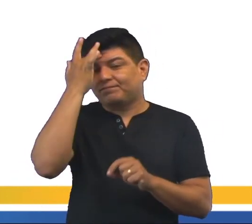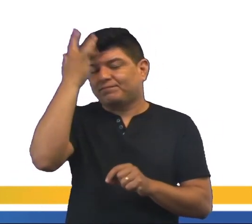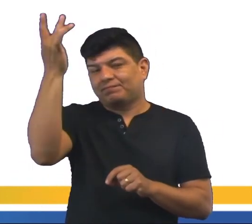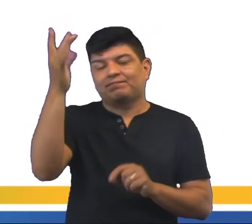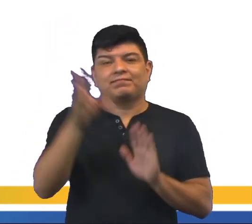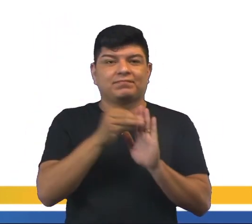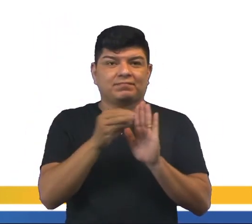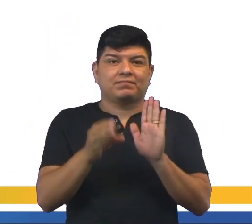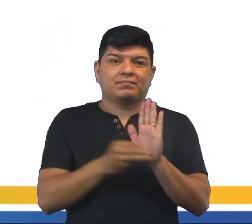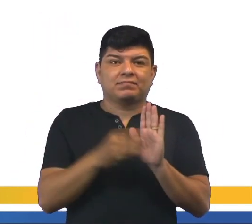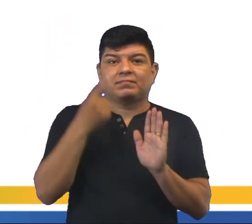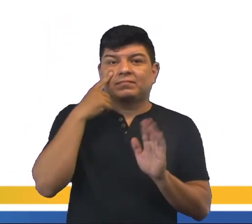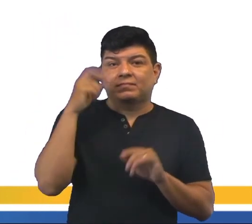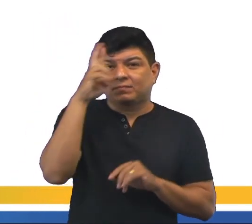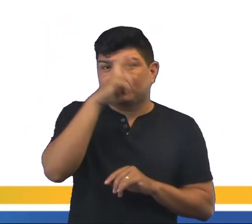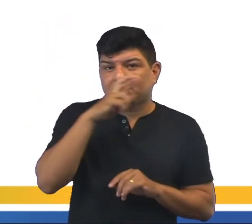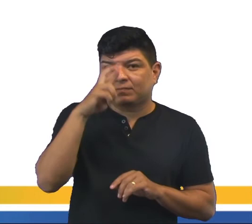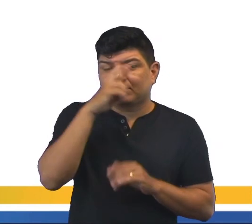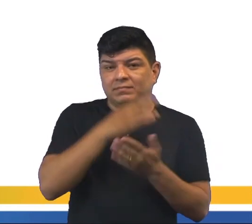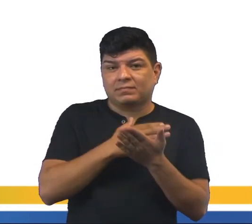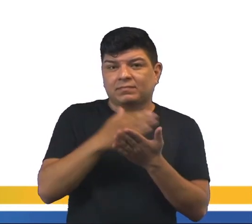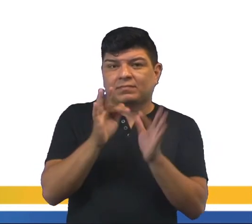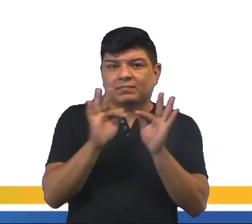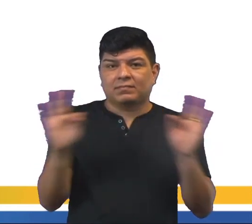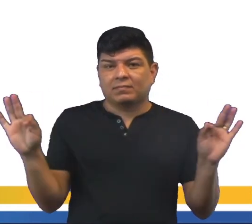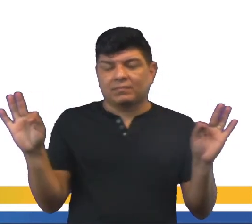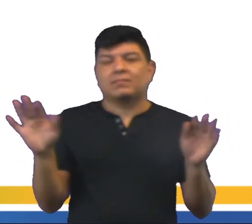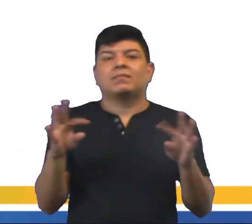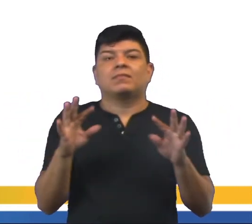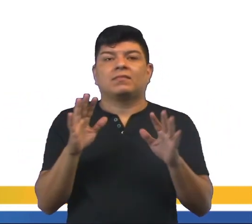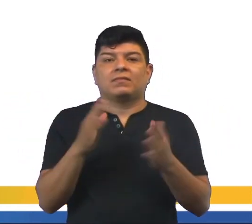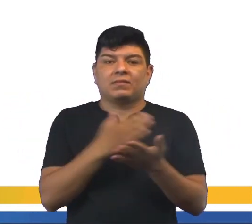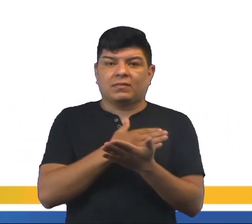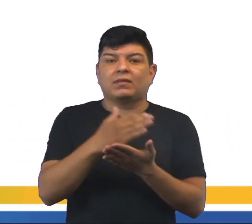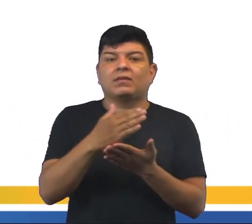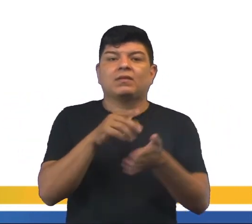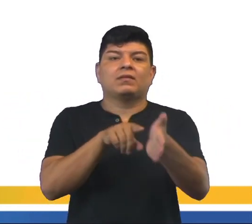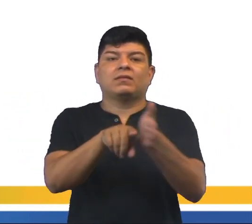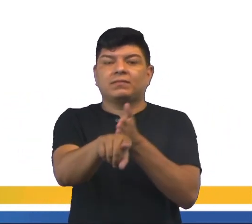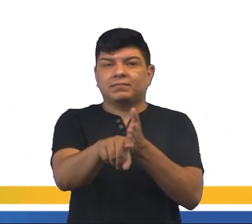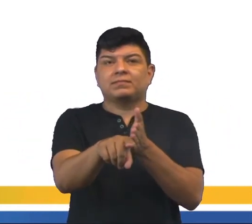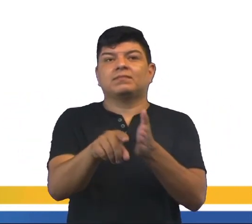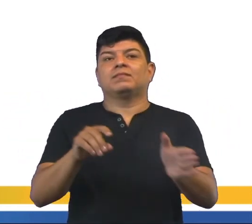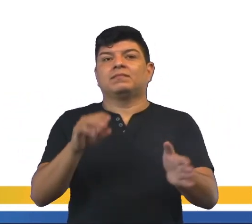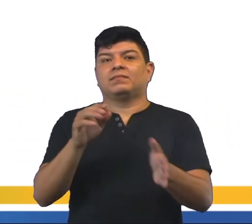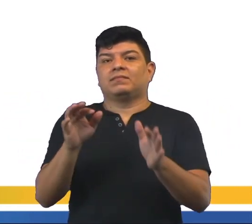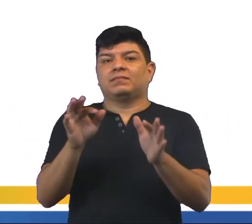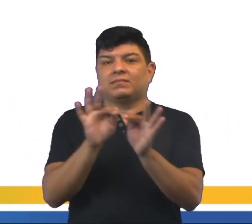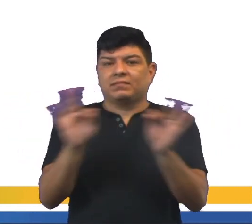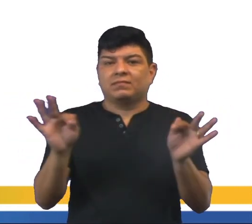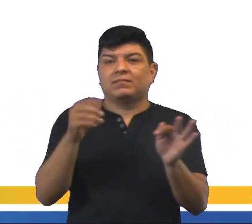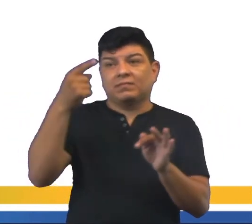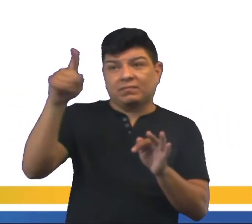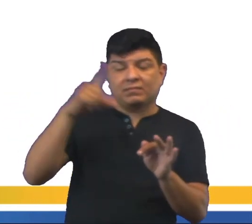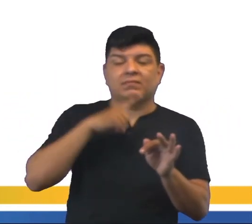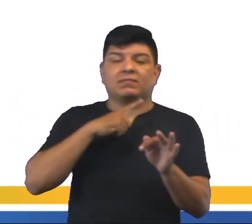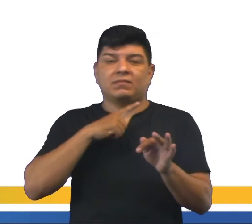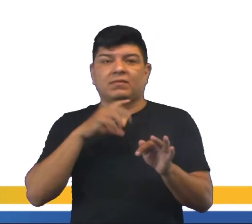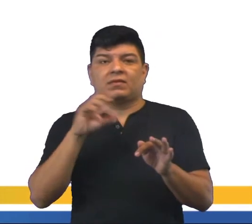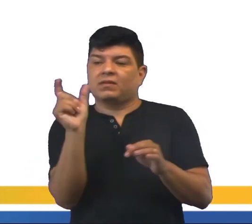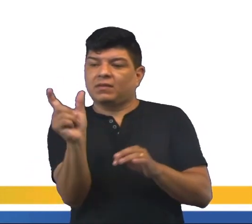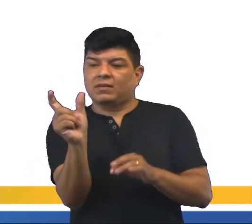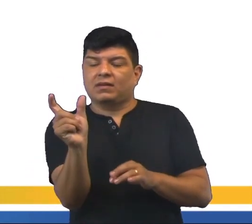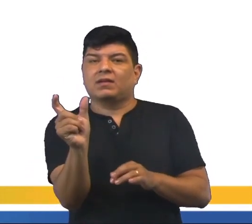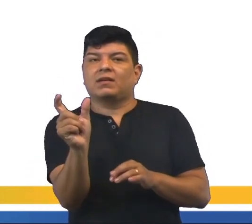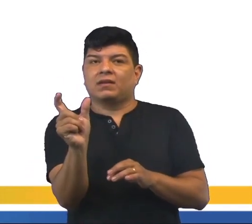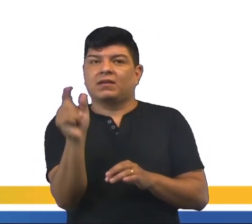esse conteúdo. Só observar o início da oração, da frase que começa a pergunta. Essa frase, ela tem acento, né? Essa